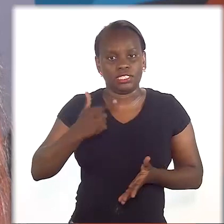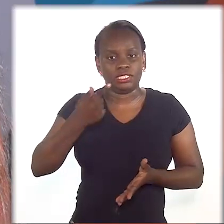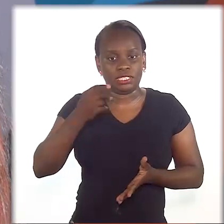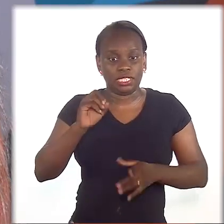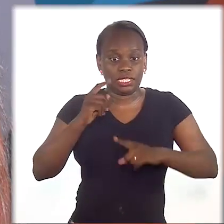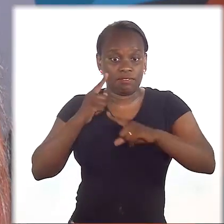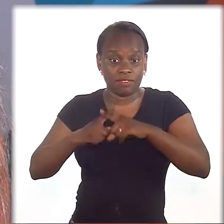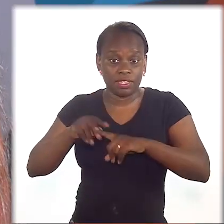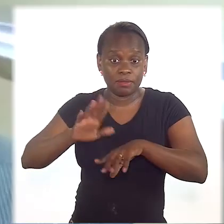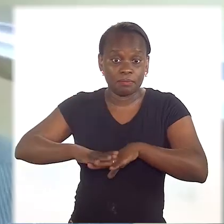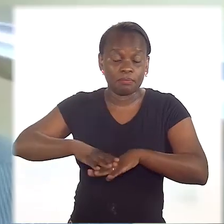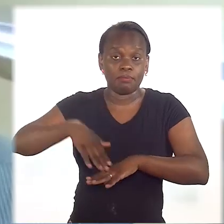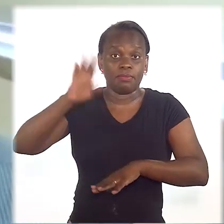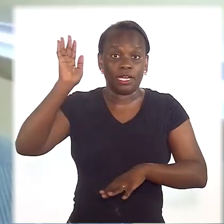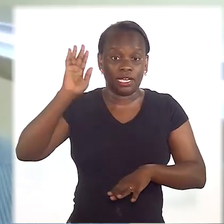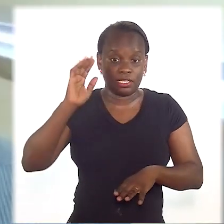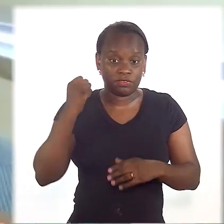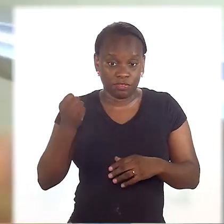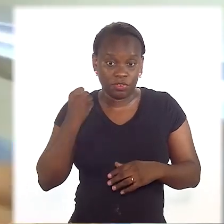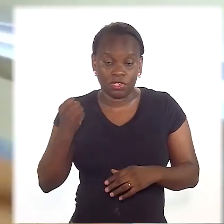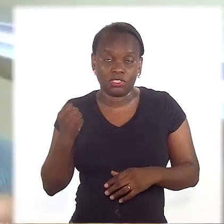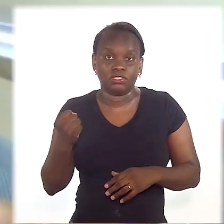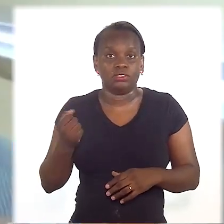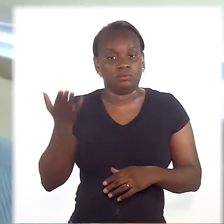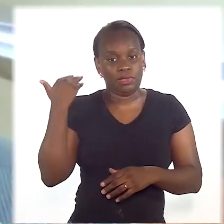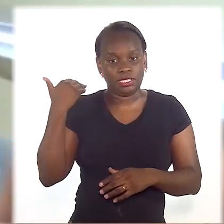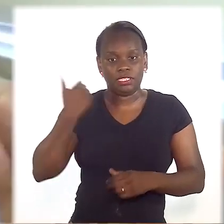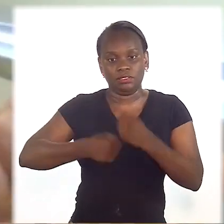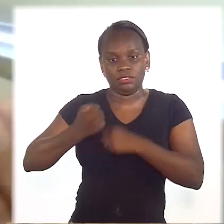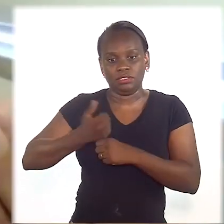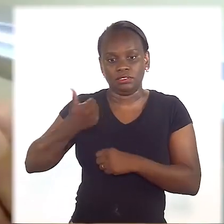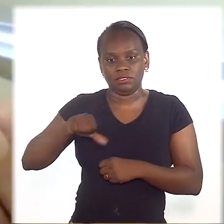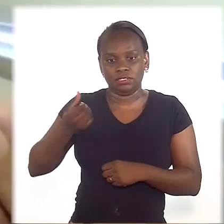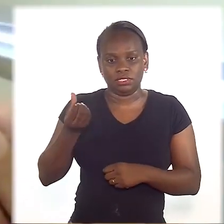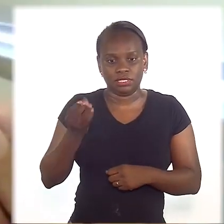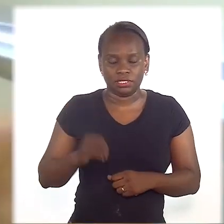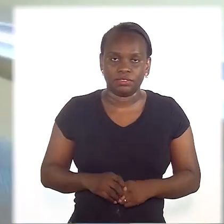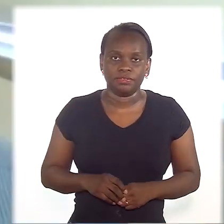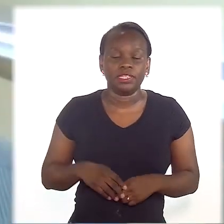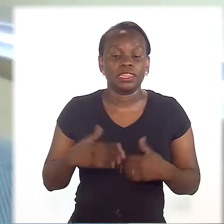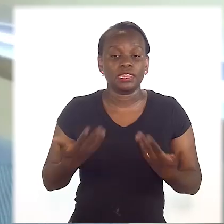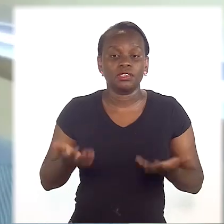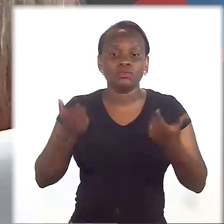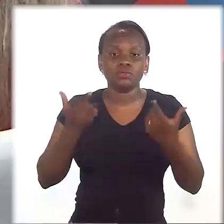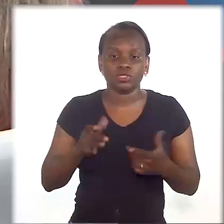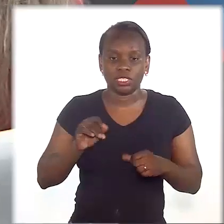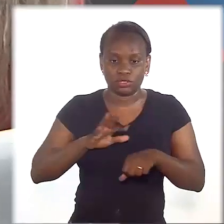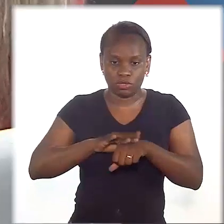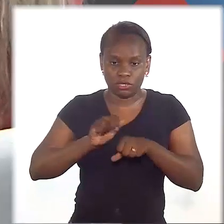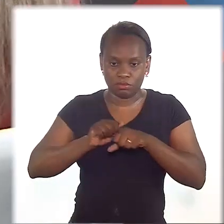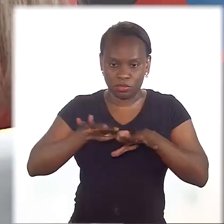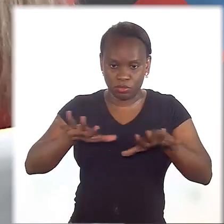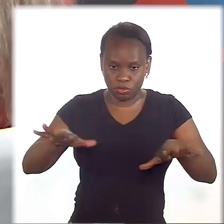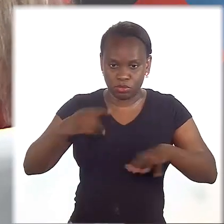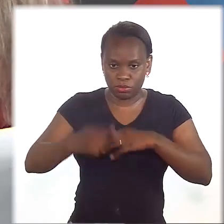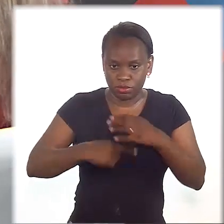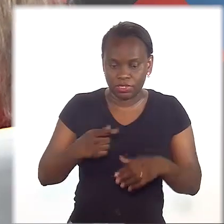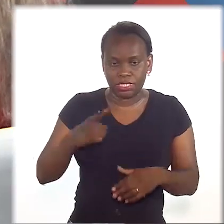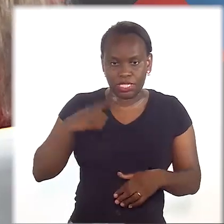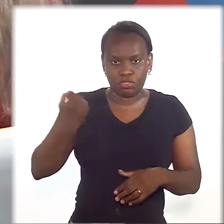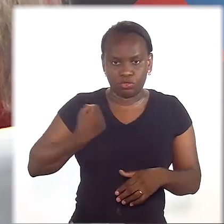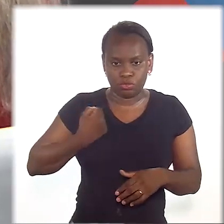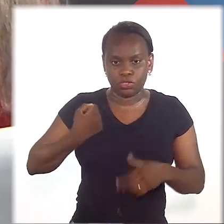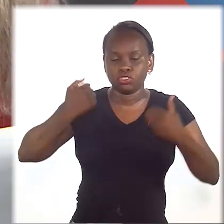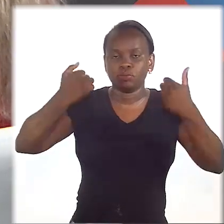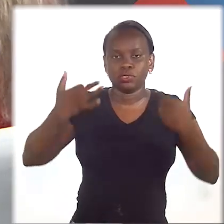é 70 vezes mais potente que a da década de 70. Então, isso quer dizer, durante a pandemia, você